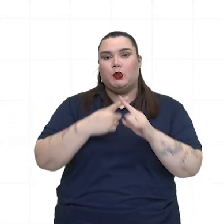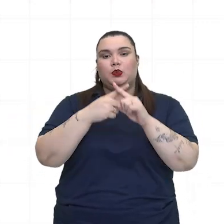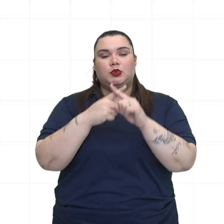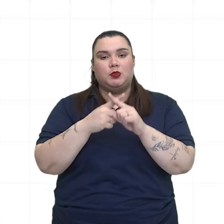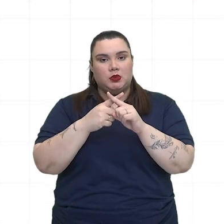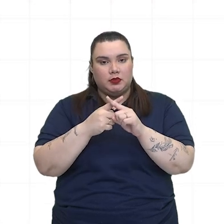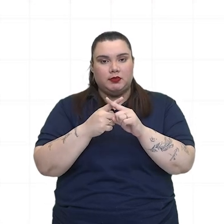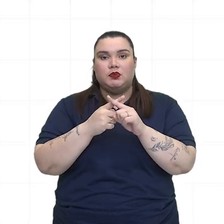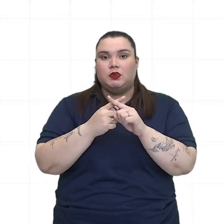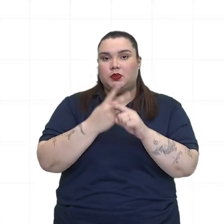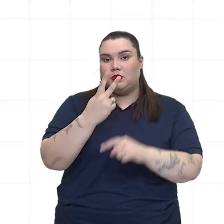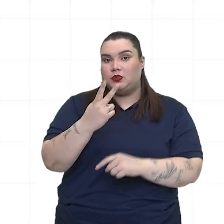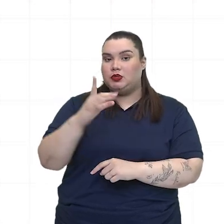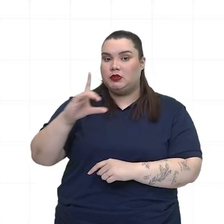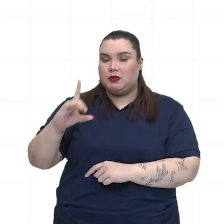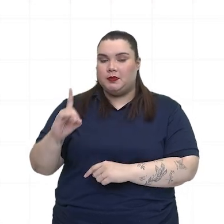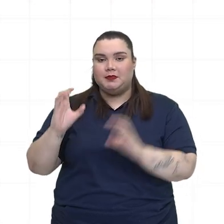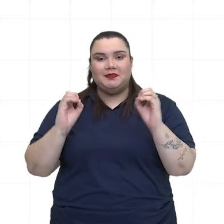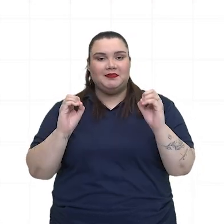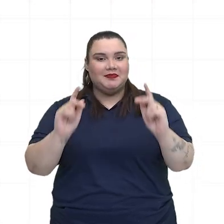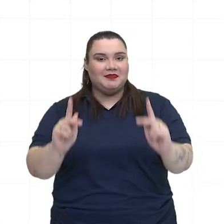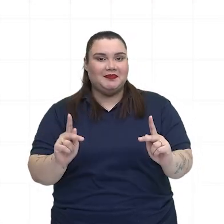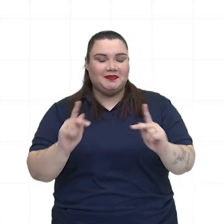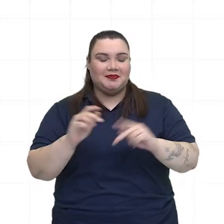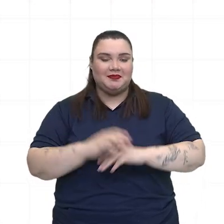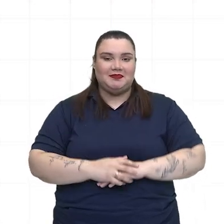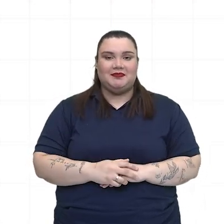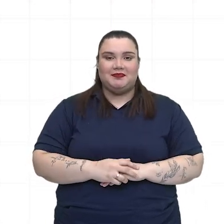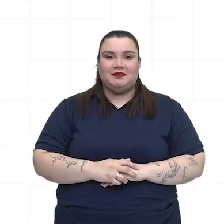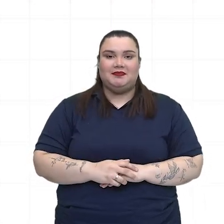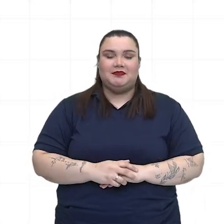multiplicando duas dimensões. Beleza?